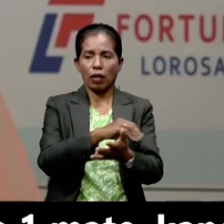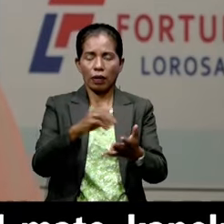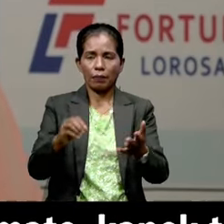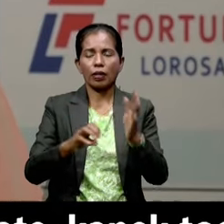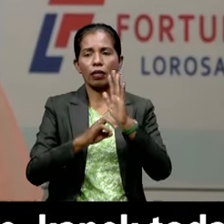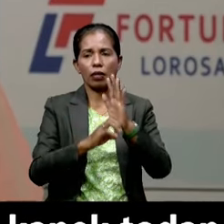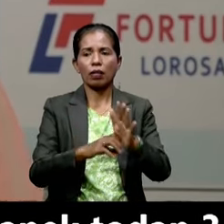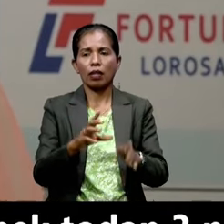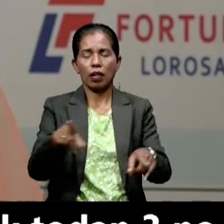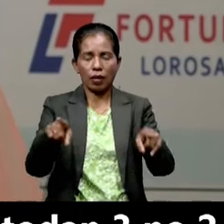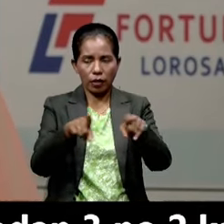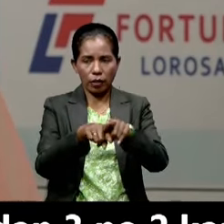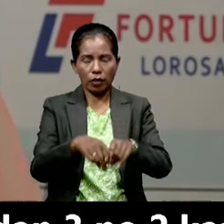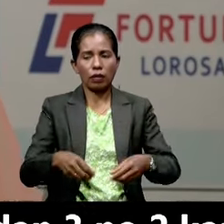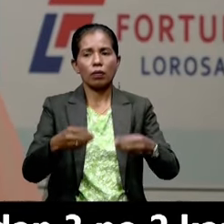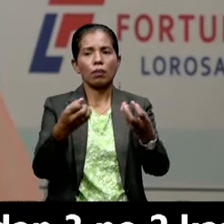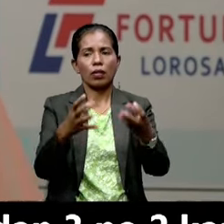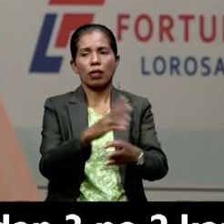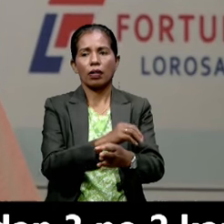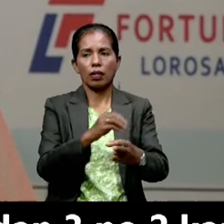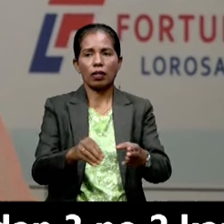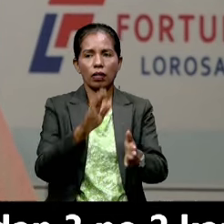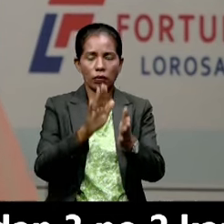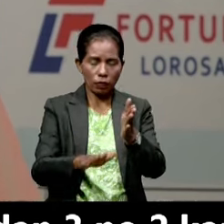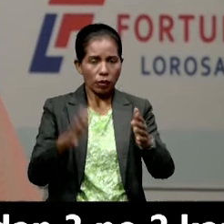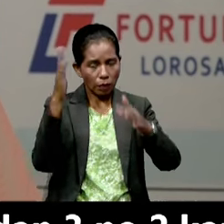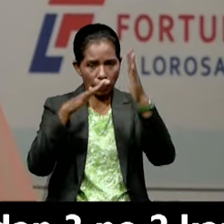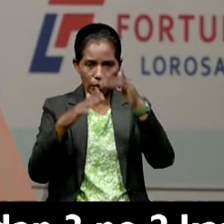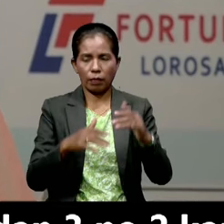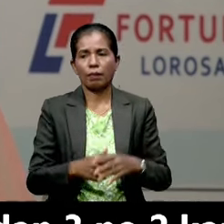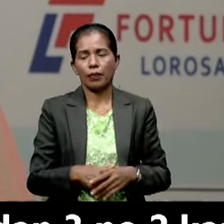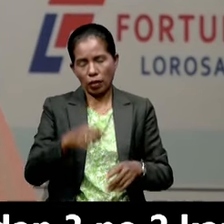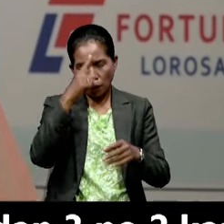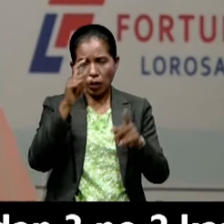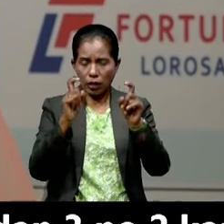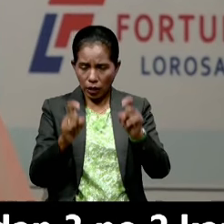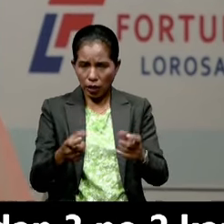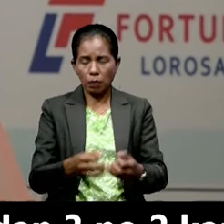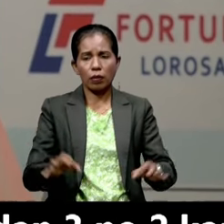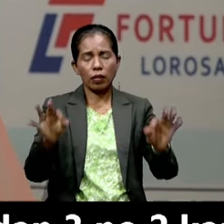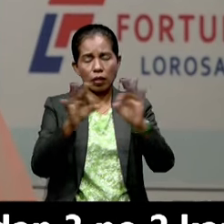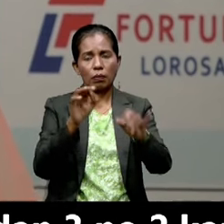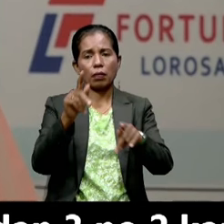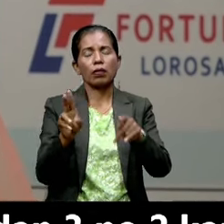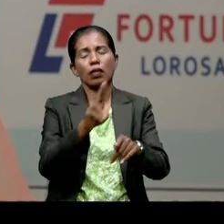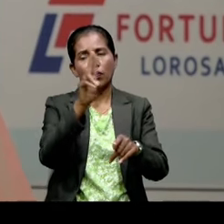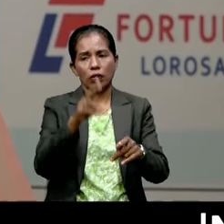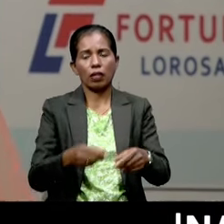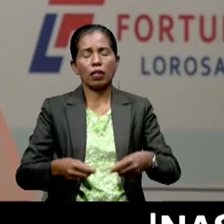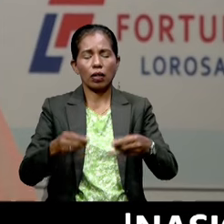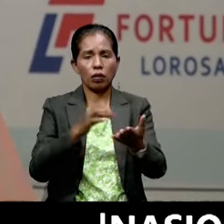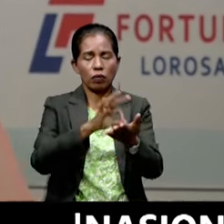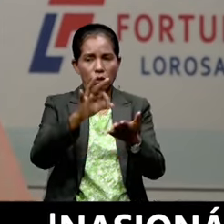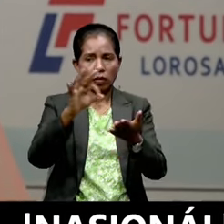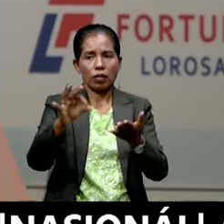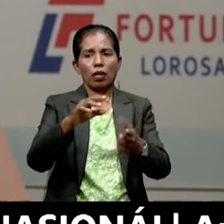ini dosisnya, kata hanesan-hanesan, mas ini folio dia, problema. Ini menus ada problema. Tapi ini importanti pak aplikator. Recrutamento